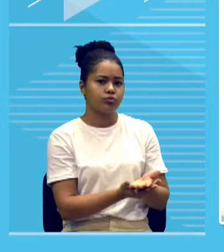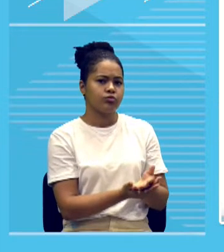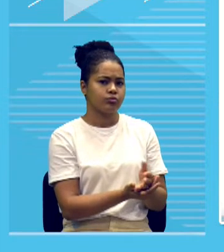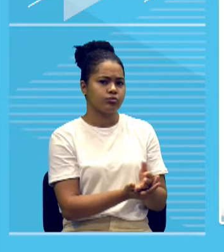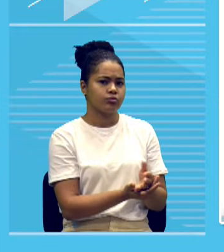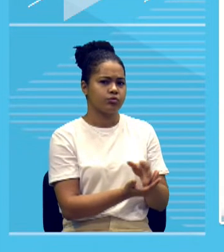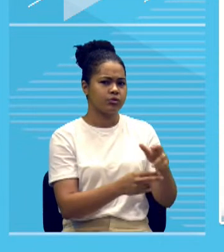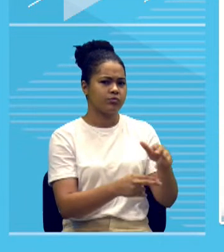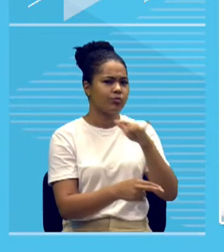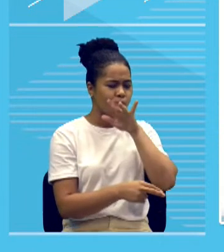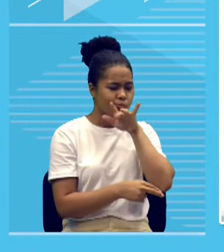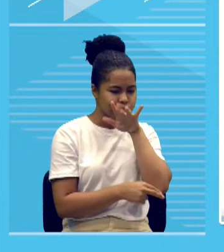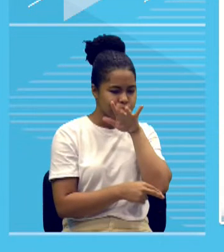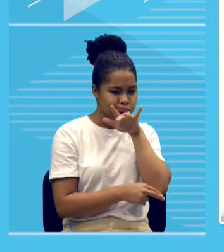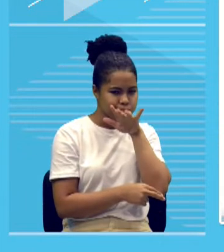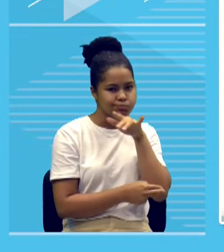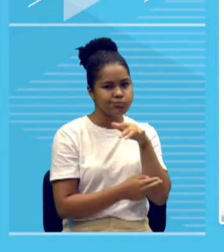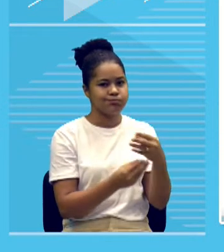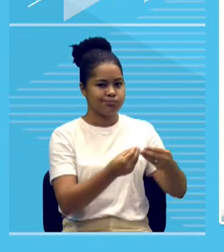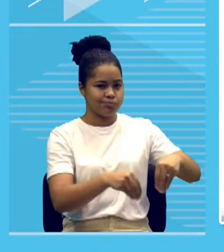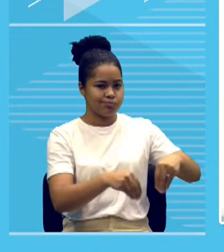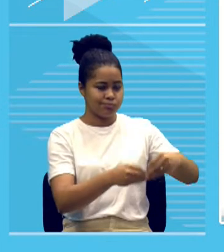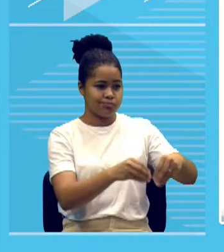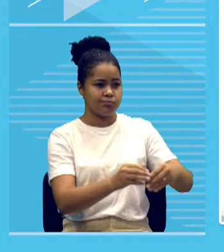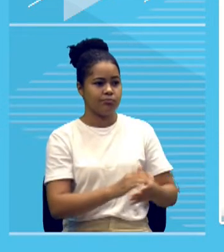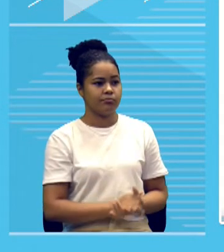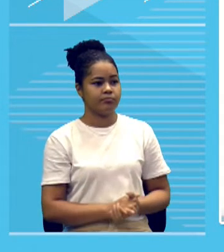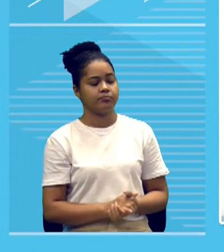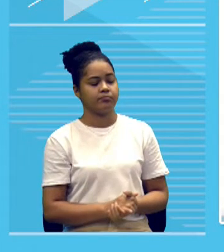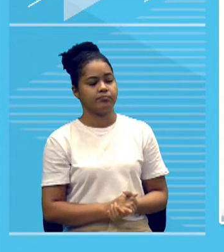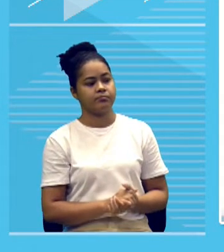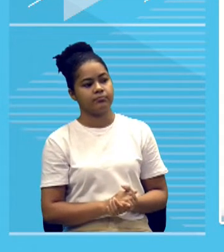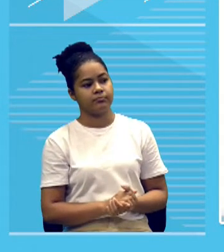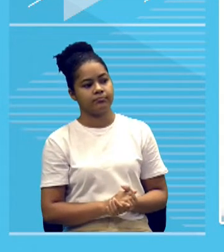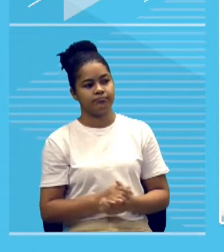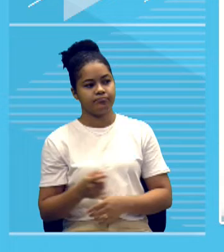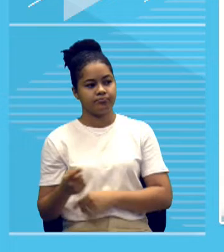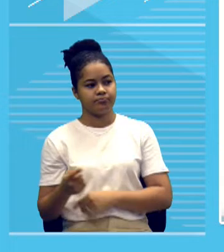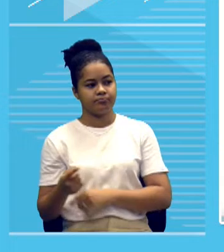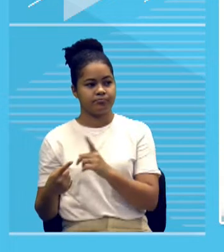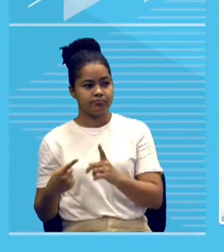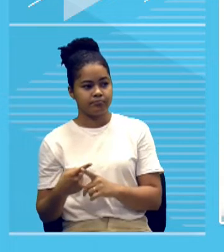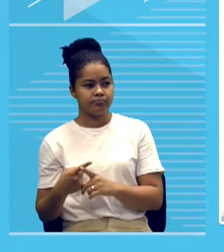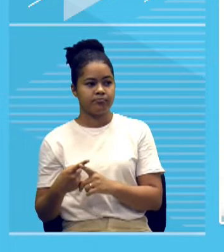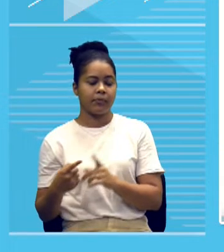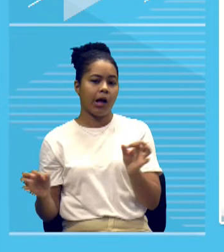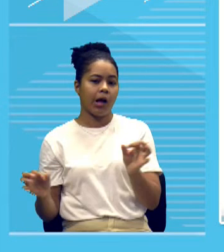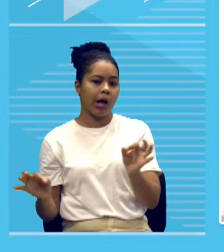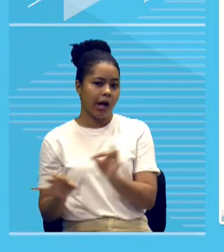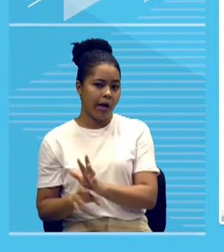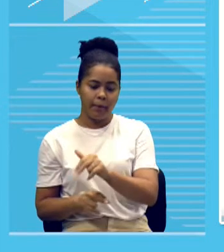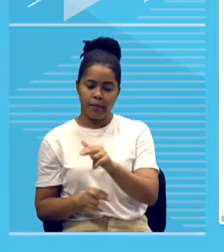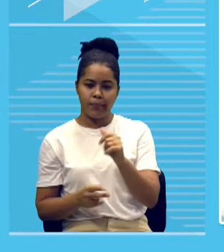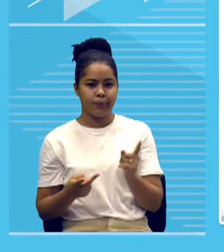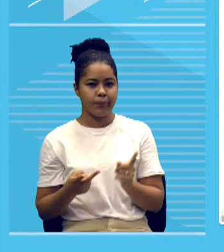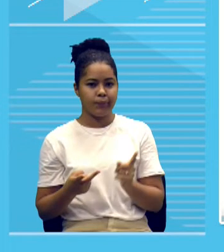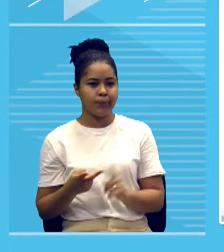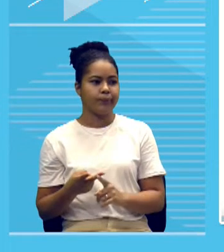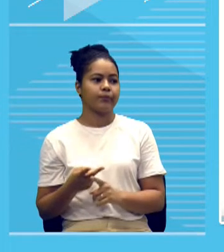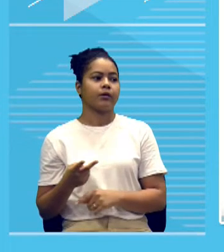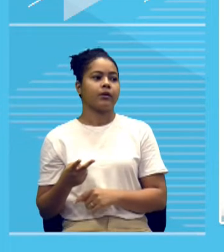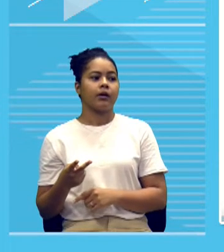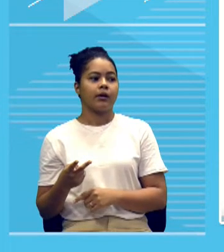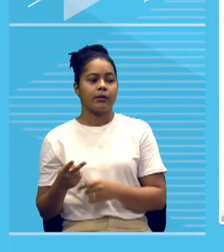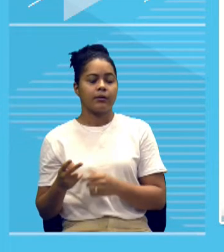o que nos interessam as vantagens por enquanto inesgotável não é minha kasesa que se não é tão